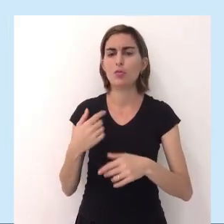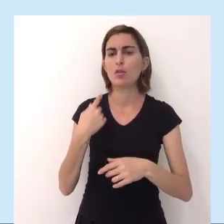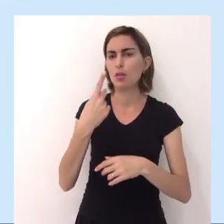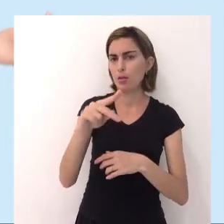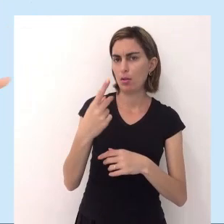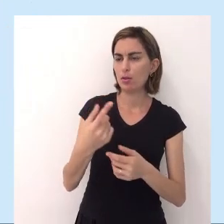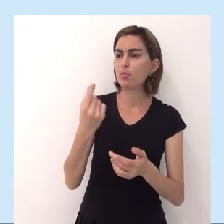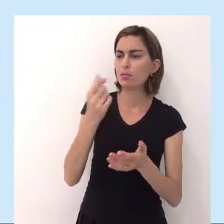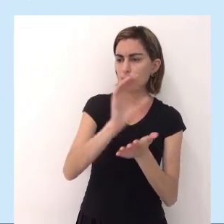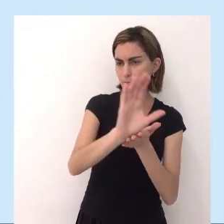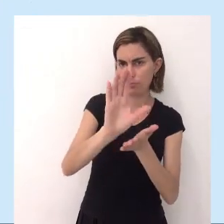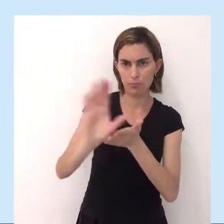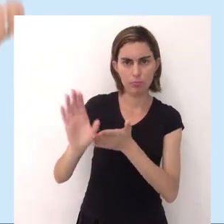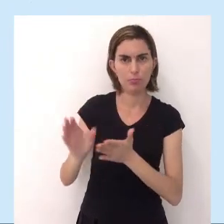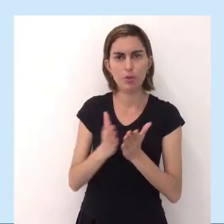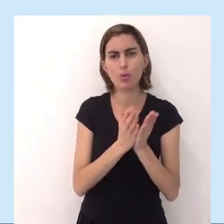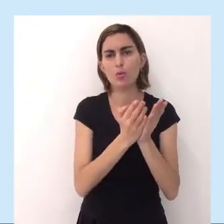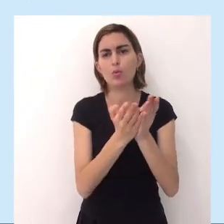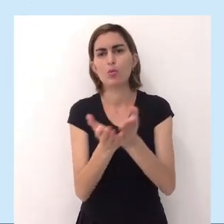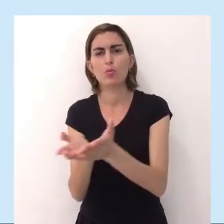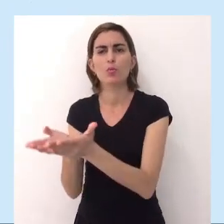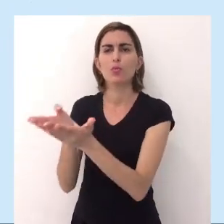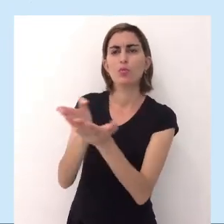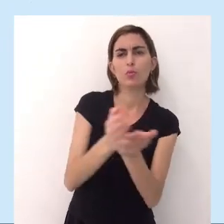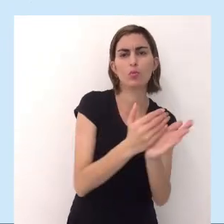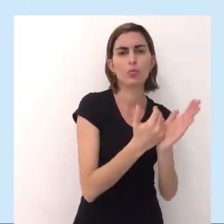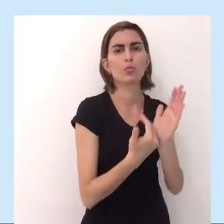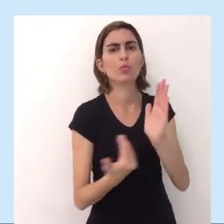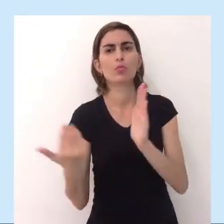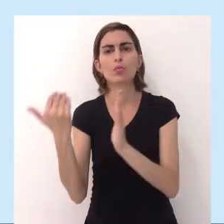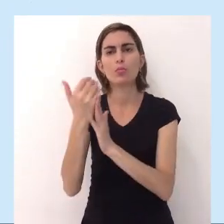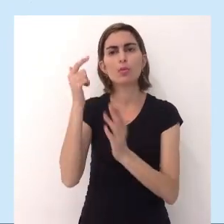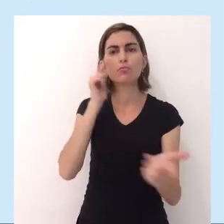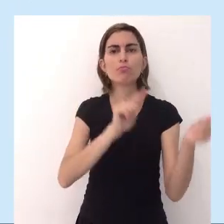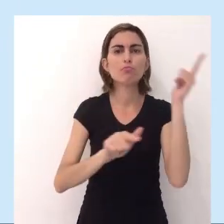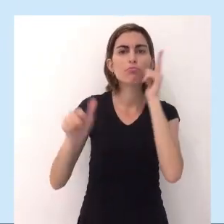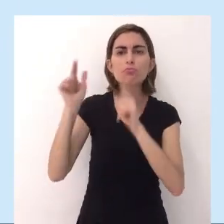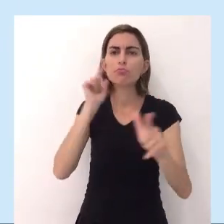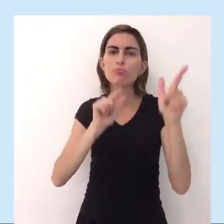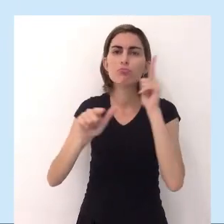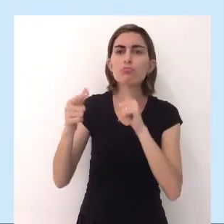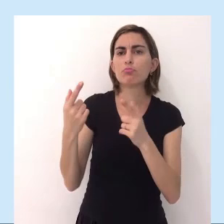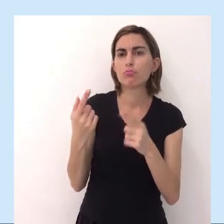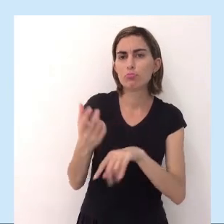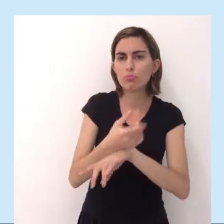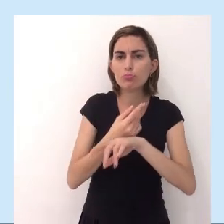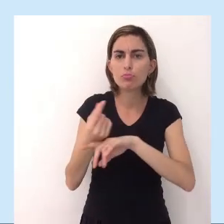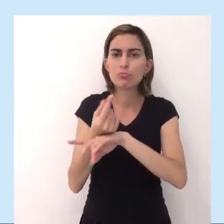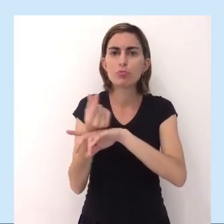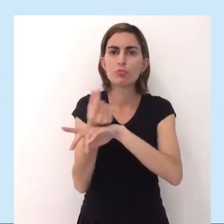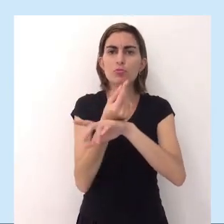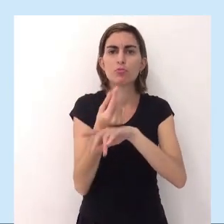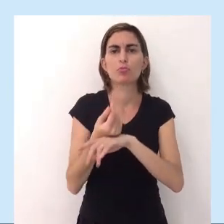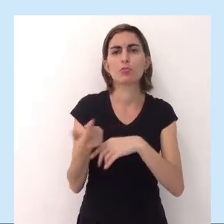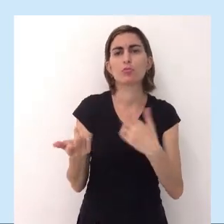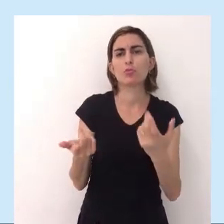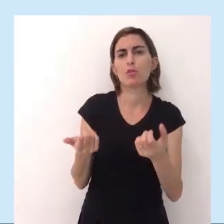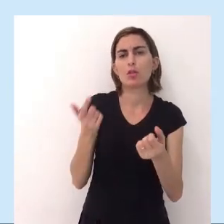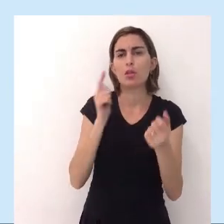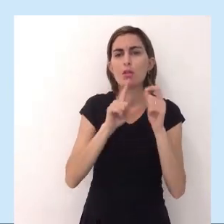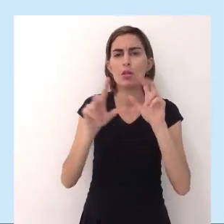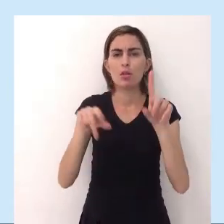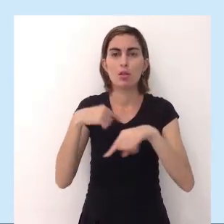aí eles financiavam navegações para enriquecer ainda mais, para conseguir uma acumulação capitalista,